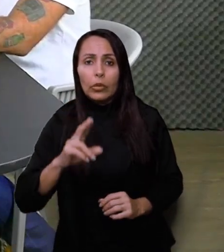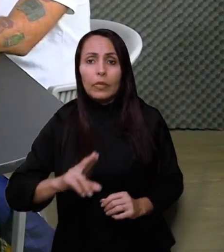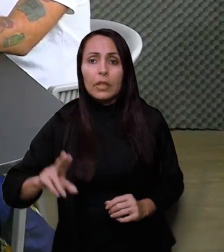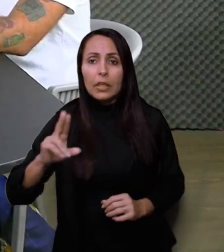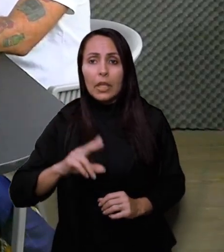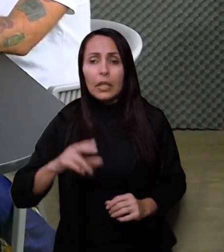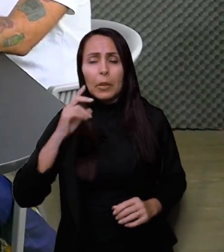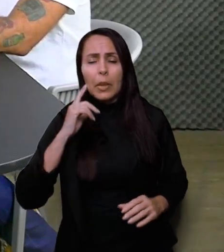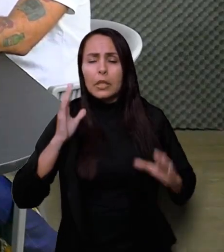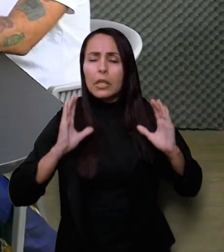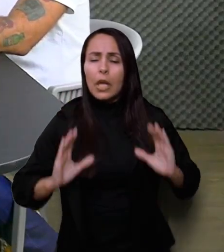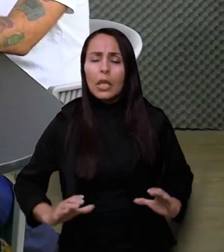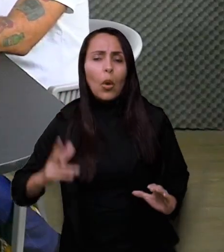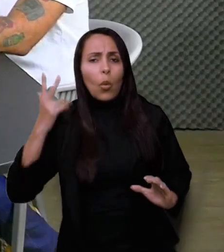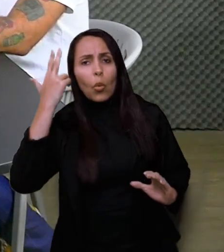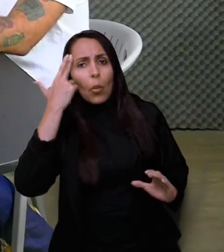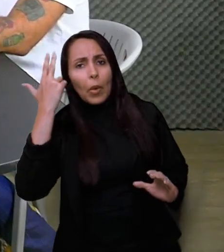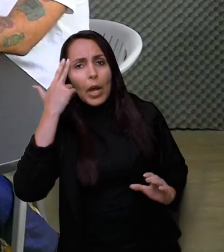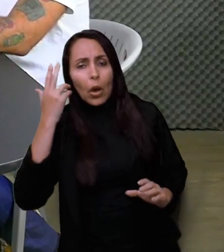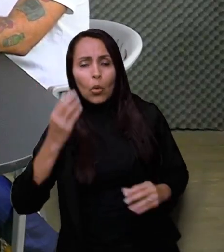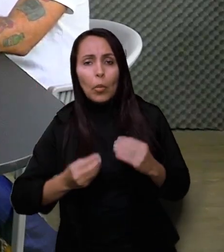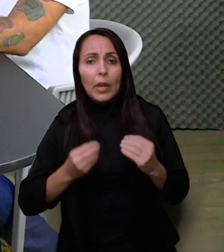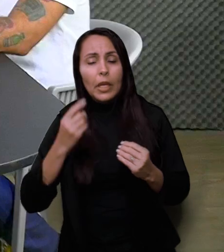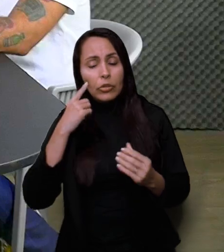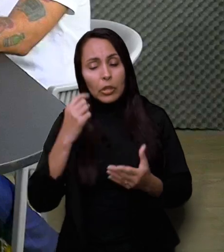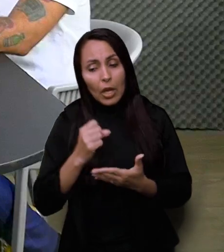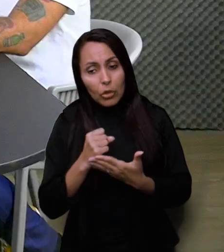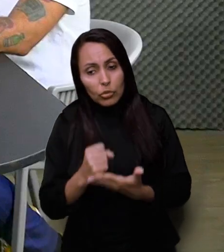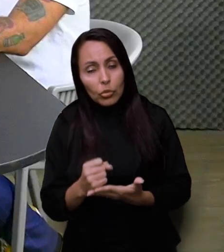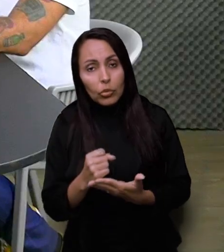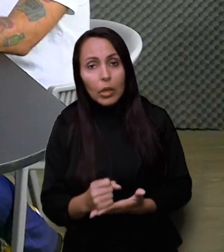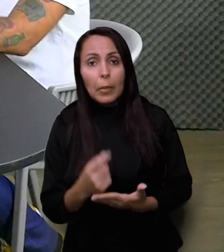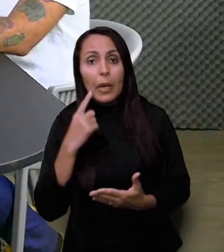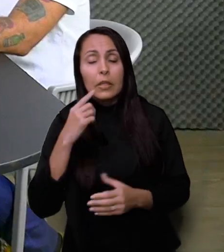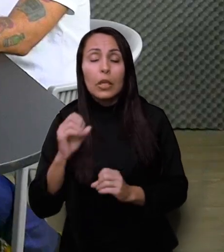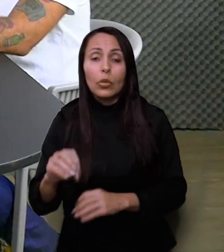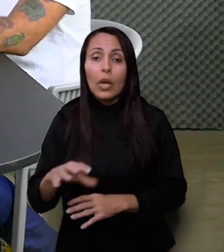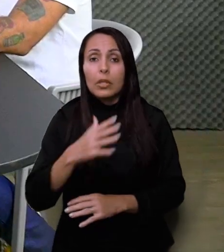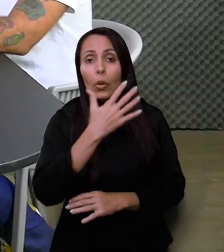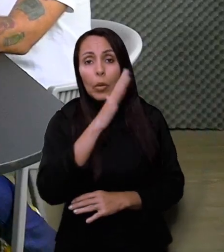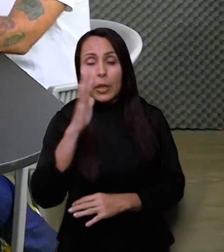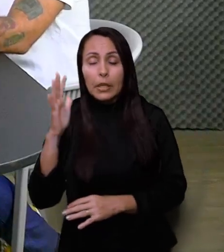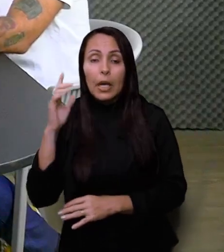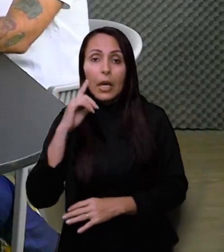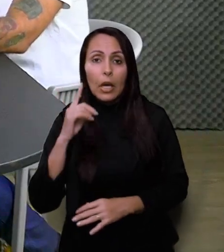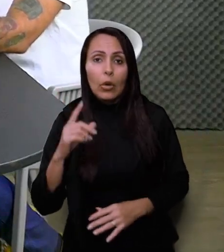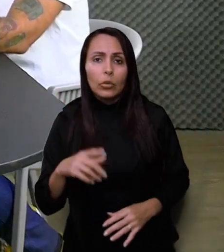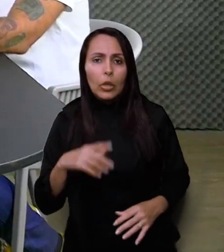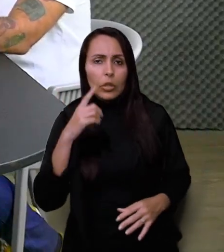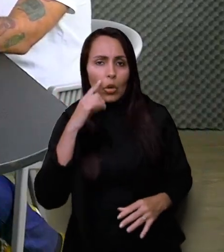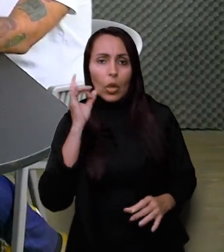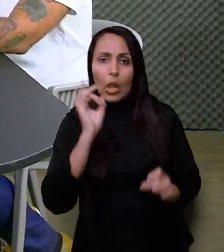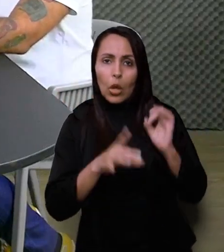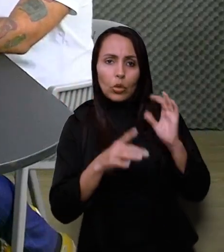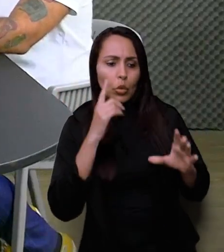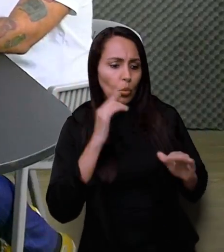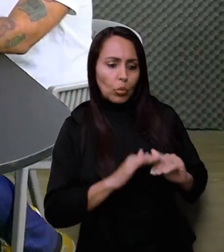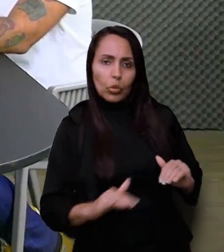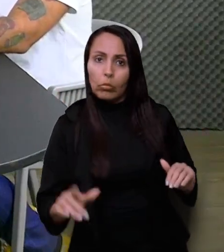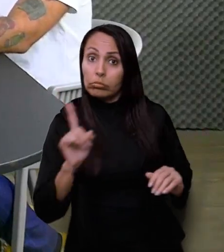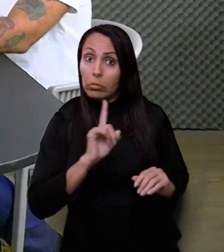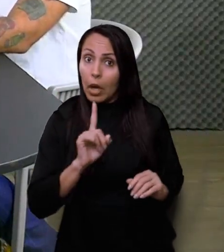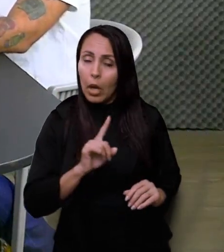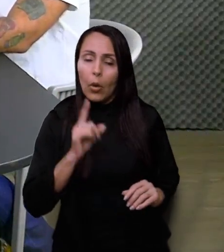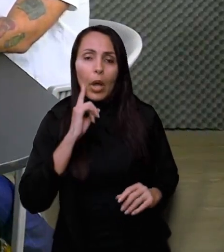cidadãos comuns? Como é que a gente pode contribuir para essa educação ambiental? Porque não é só não joga lixo no chão, não é somente isso, né?